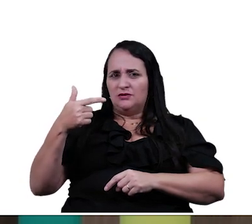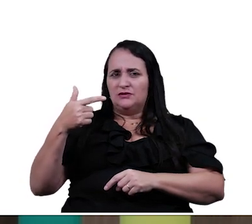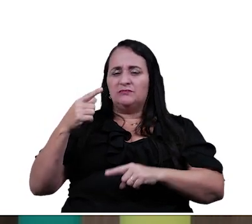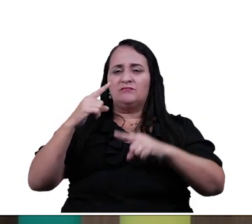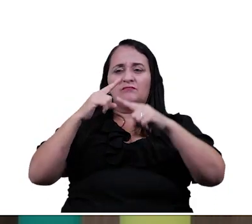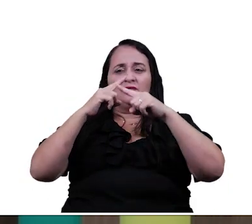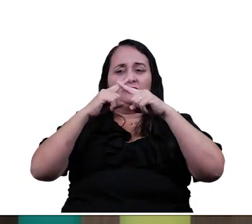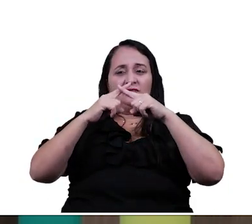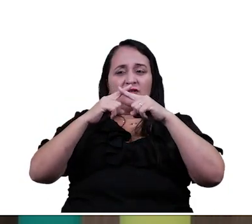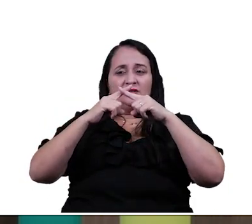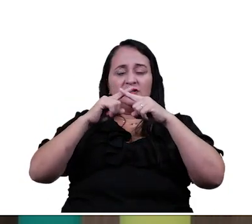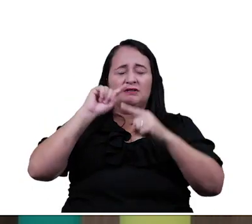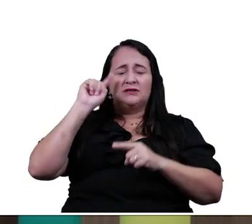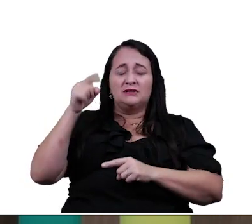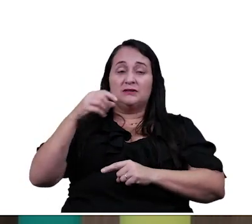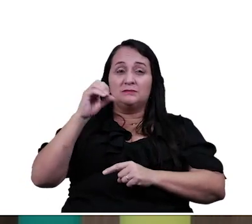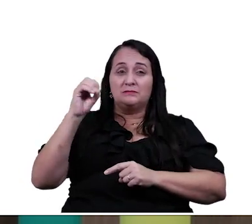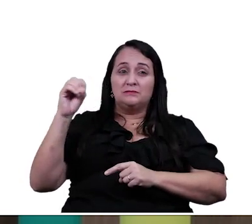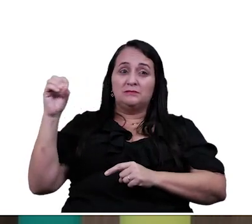vezes 1.000.